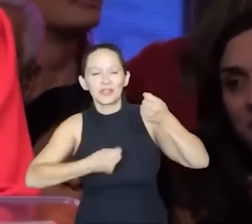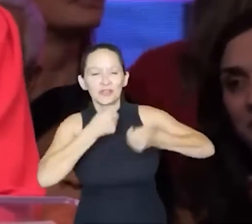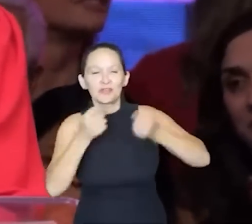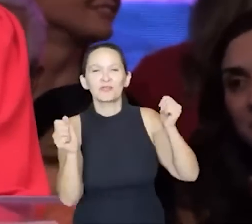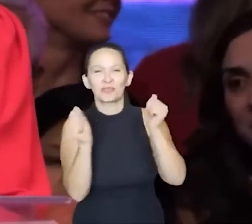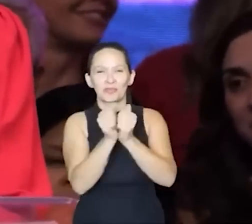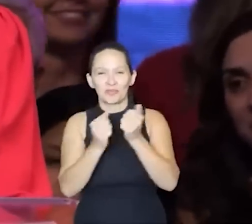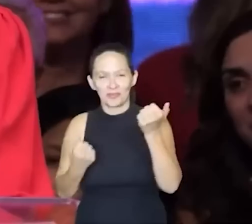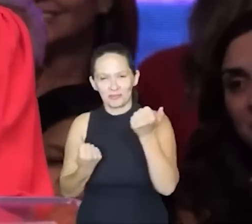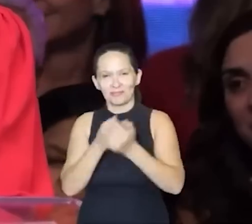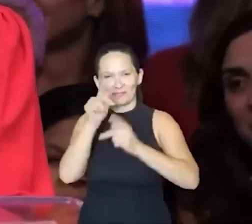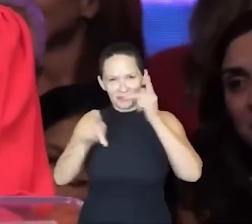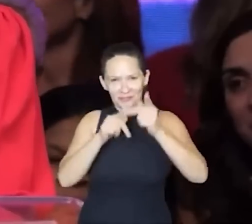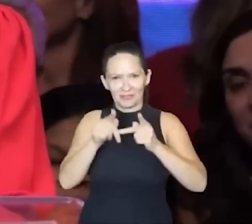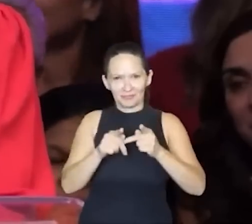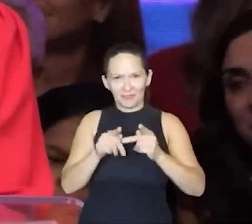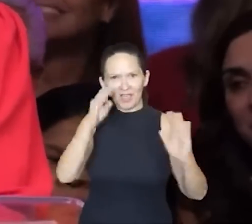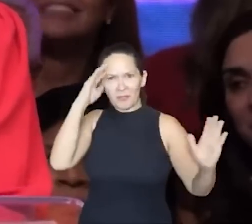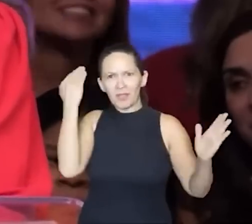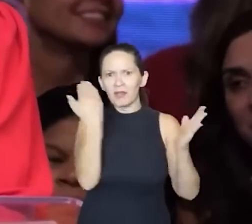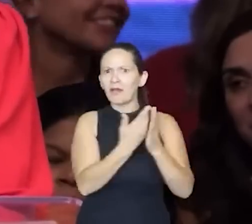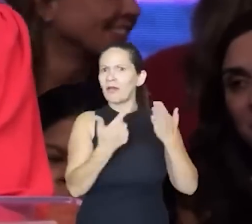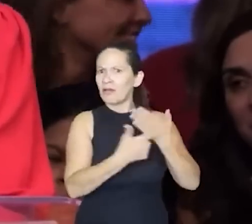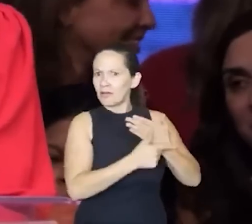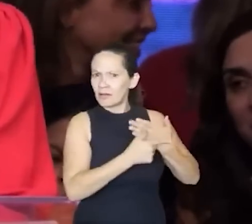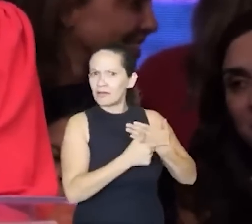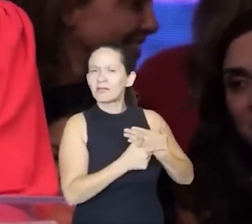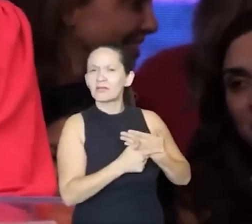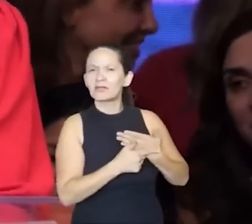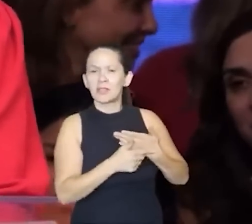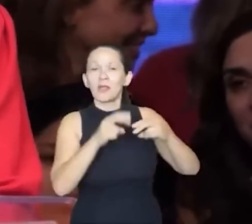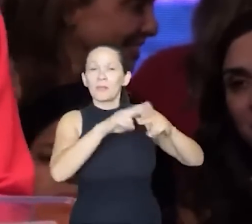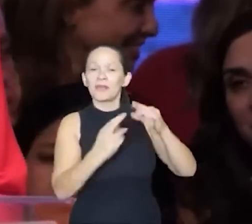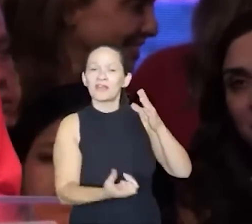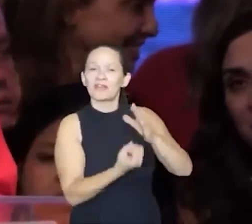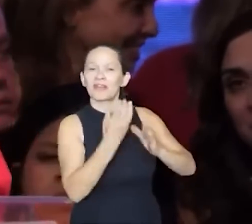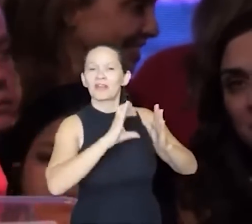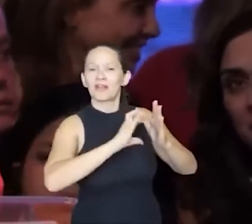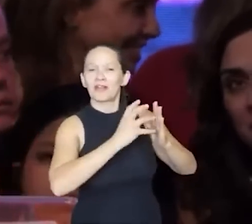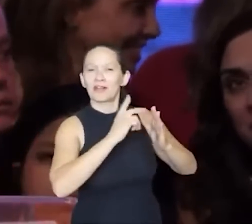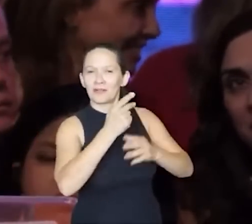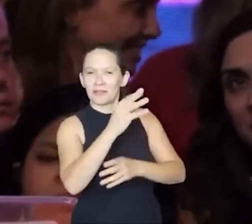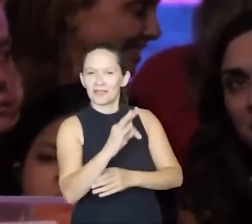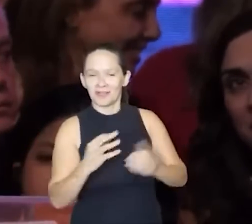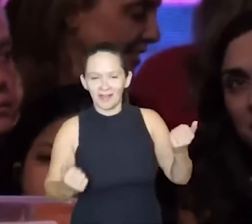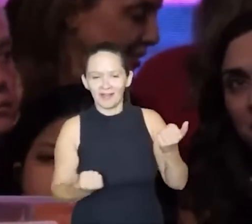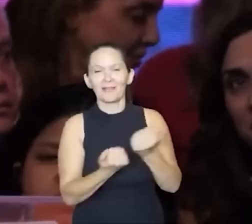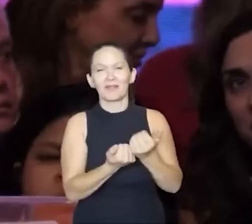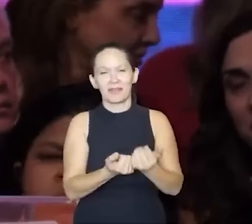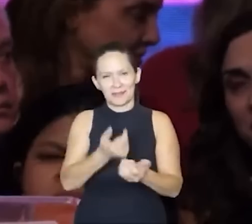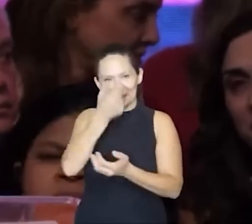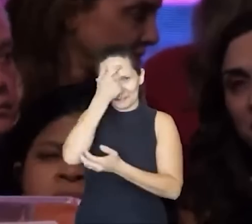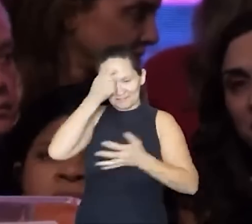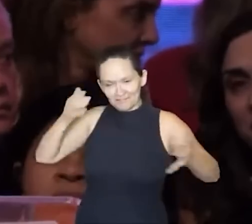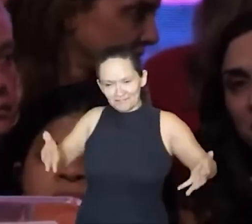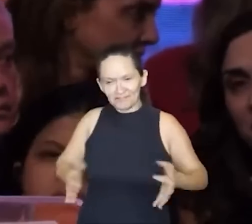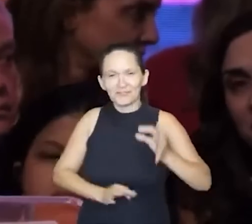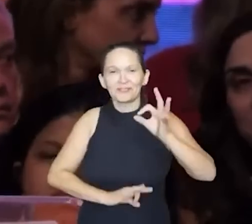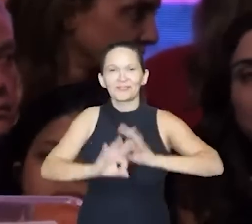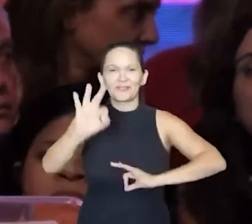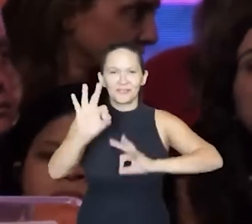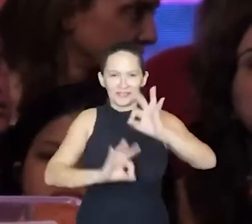É para cumprir esses papéis que serve o PT: defender, conscientizar, organizar